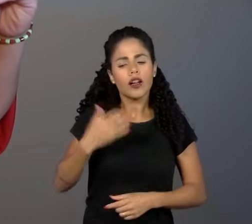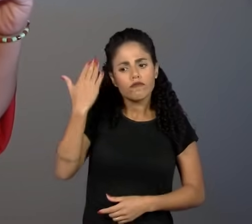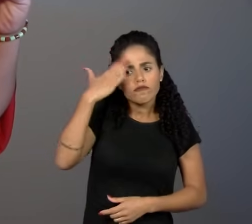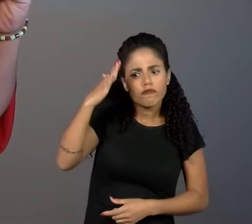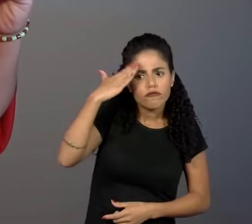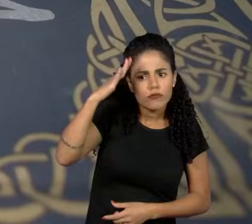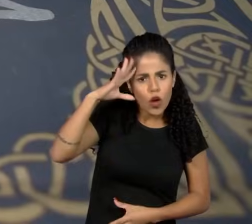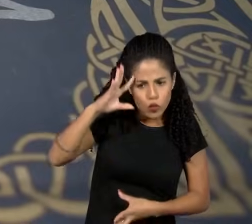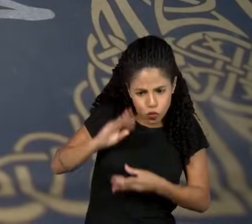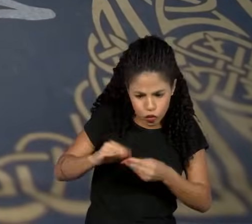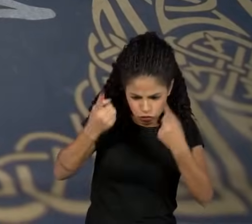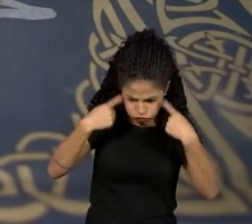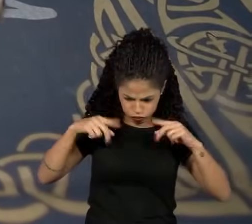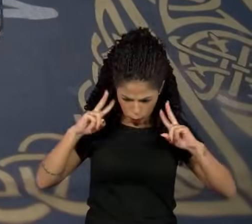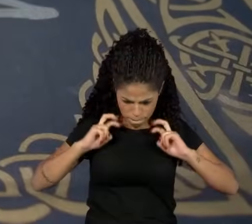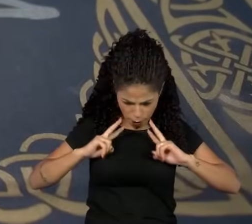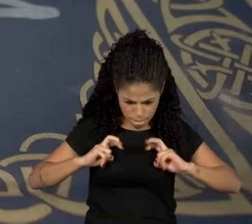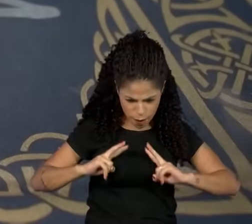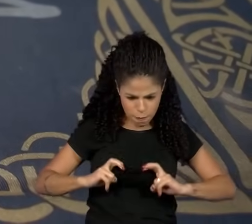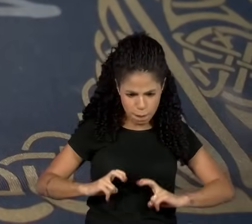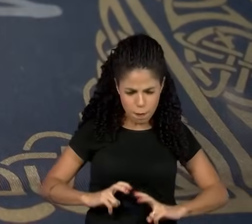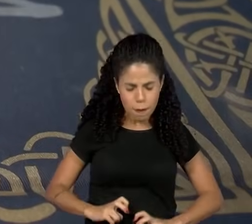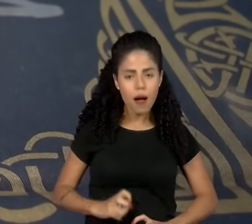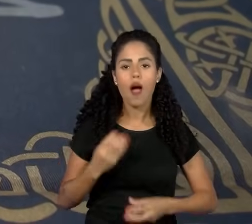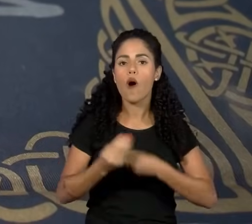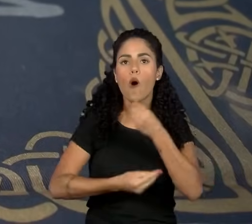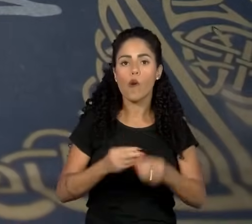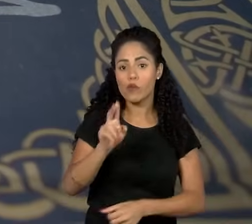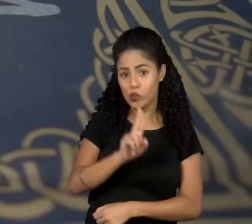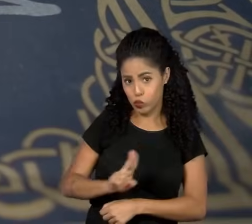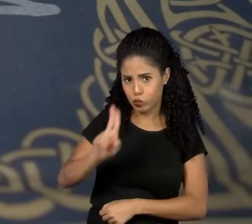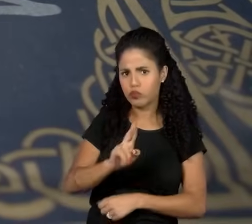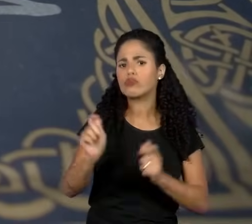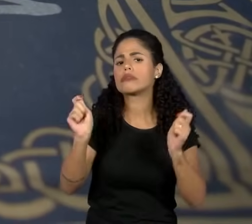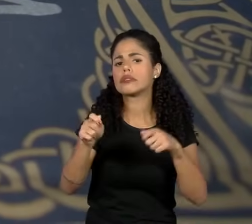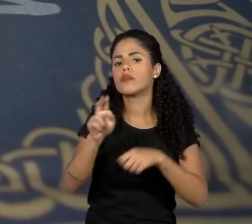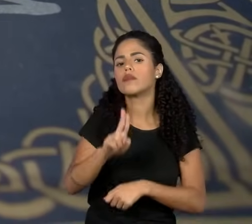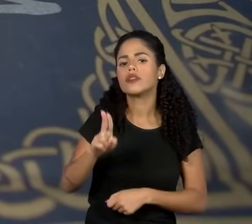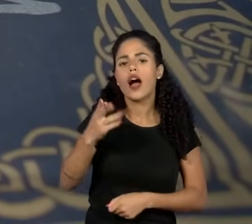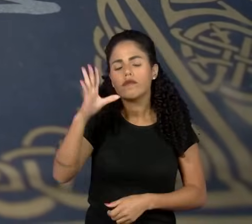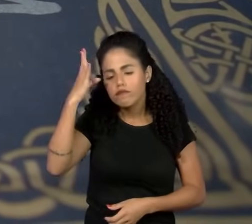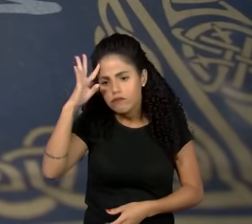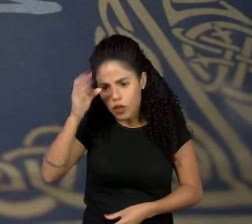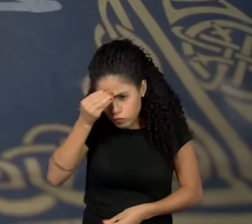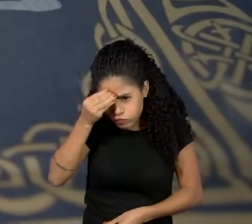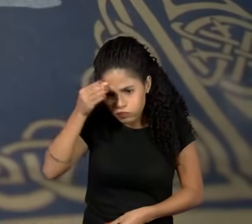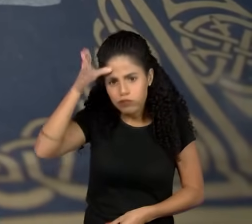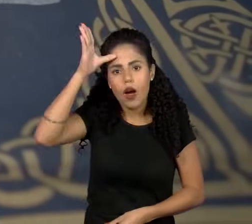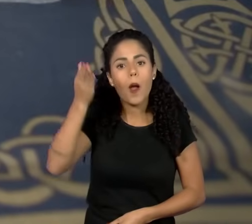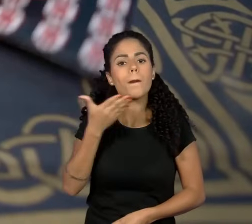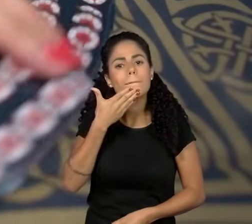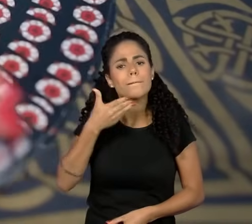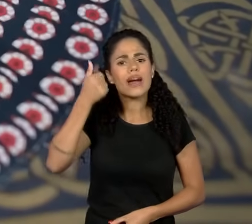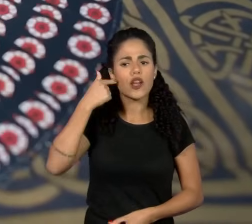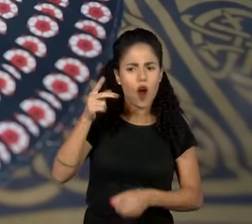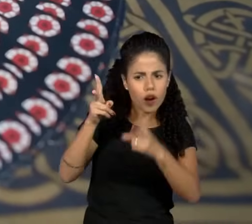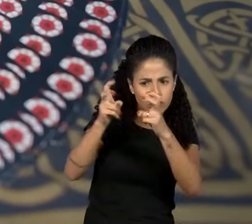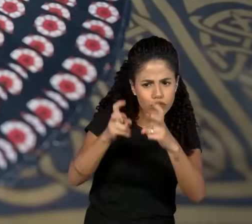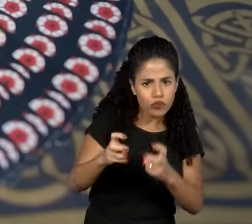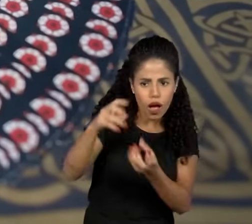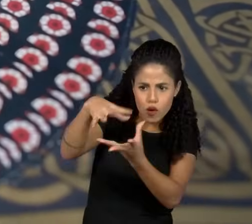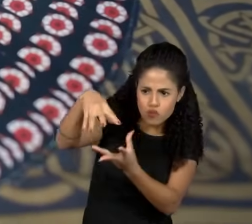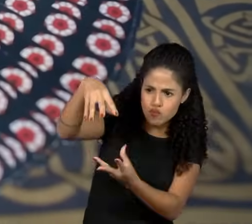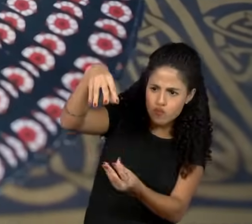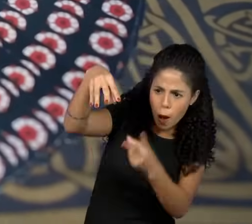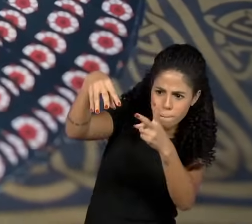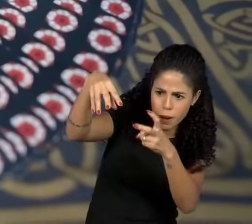da psique humana. Através do próprio tarô em si, você consegue compreender a alma humana, você consegue compreender as suas